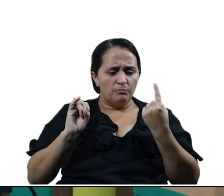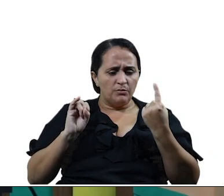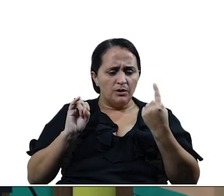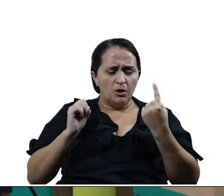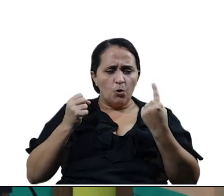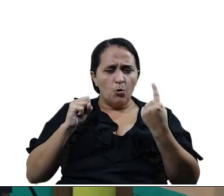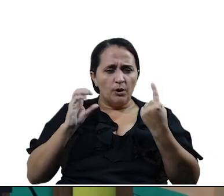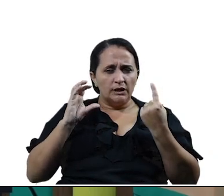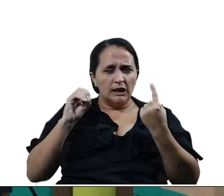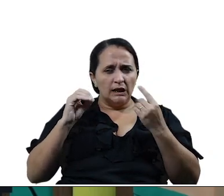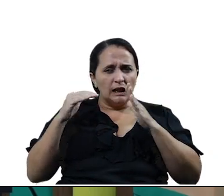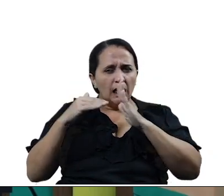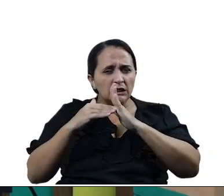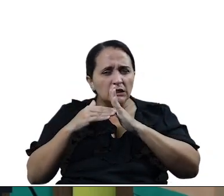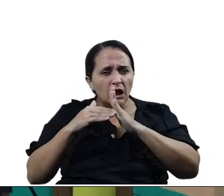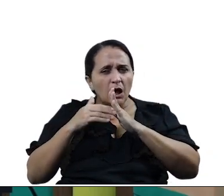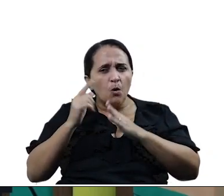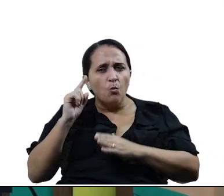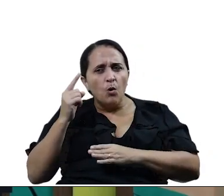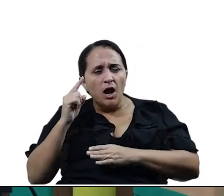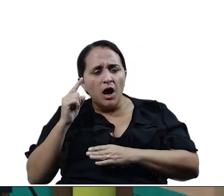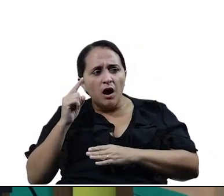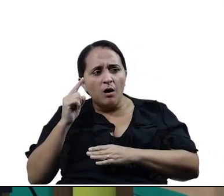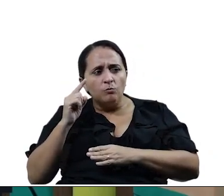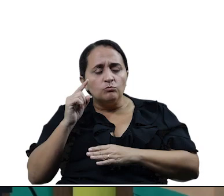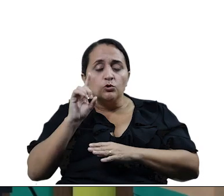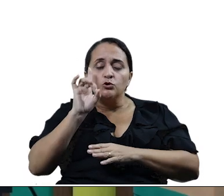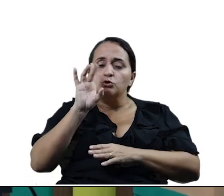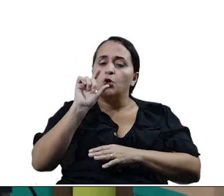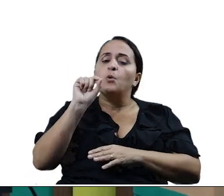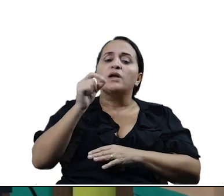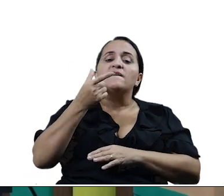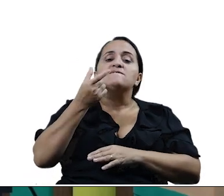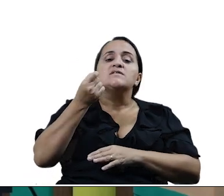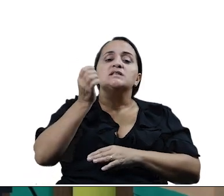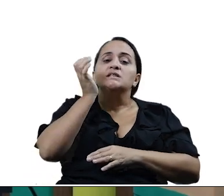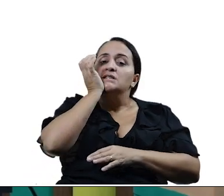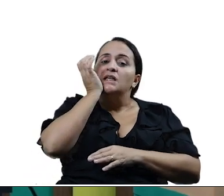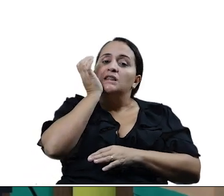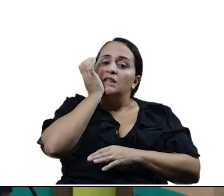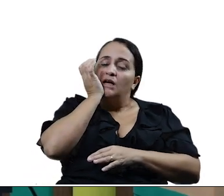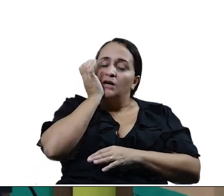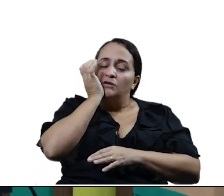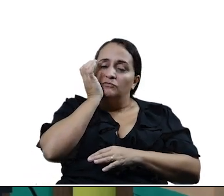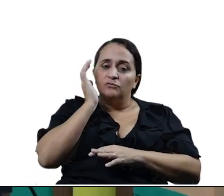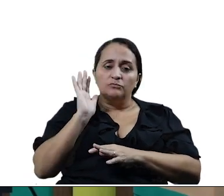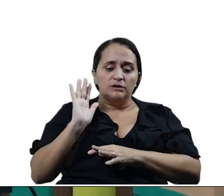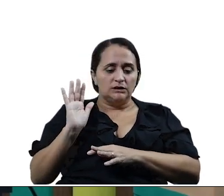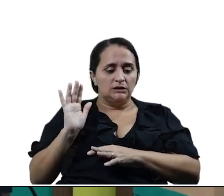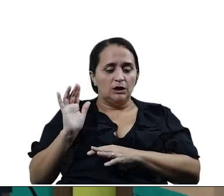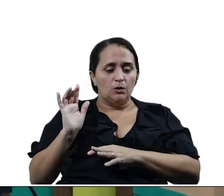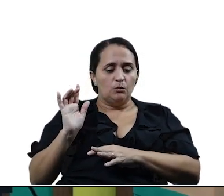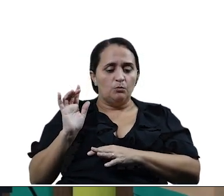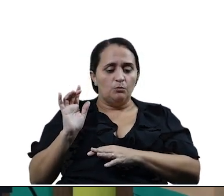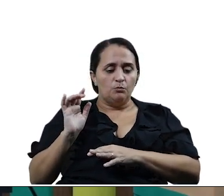R$1, a diferença é só 20. Então, vamos pensar que sobrou